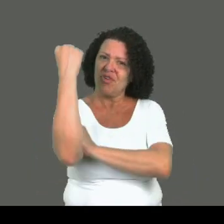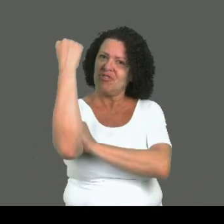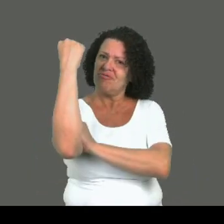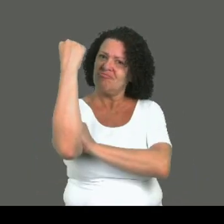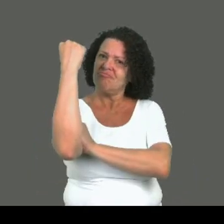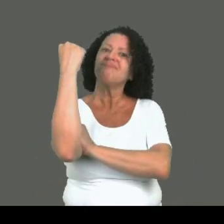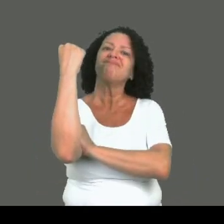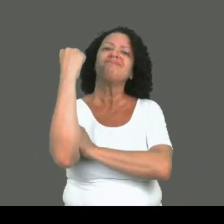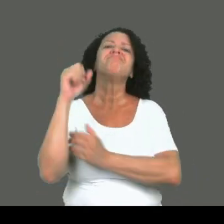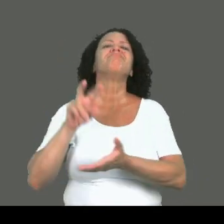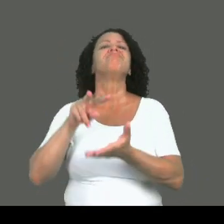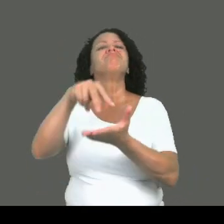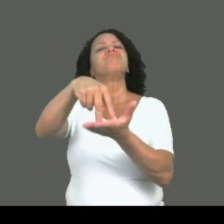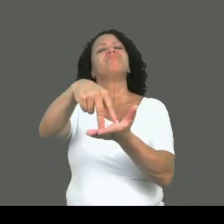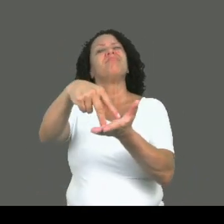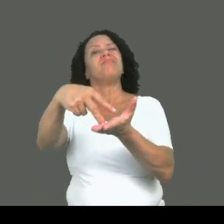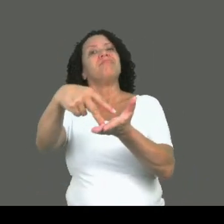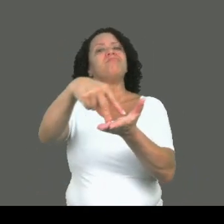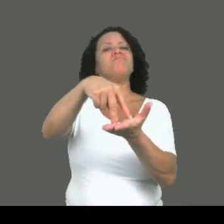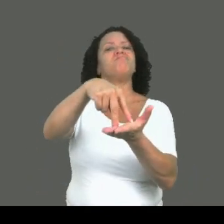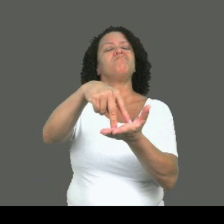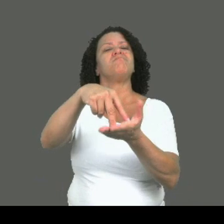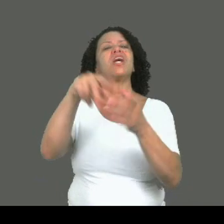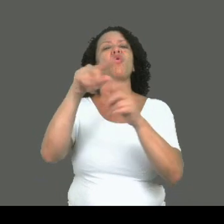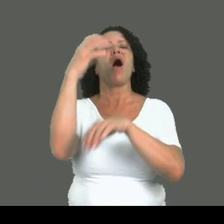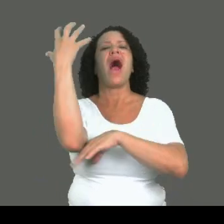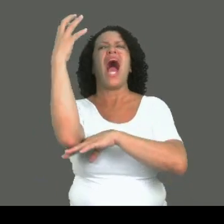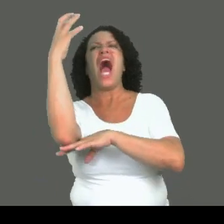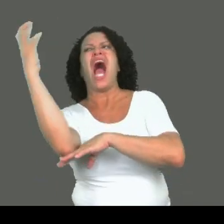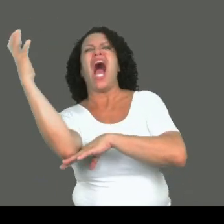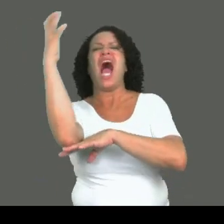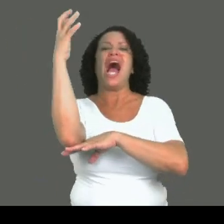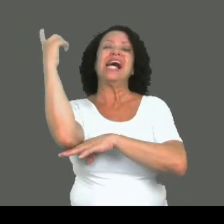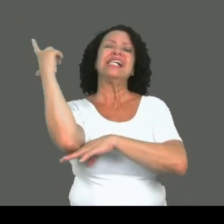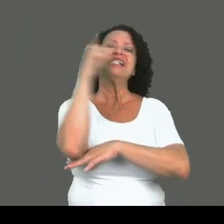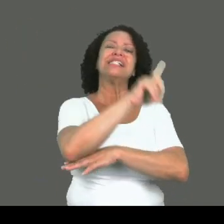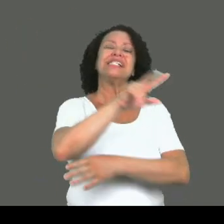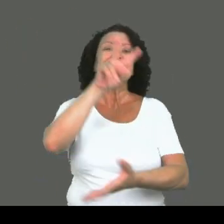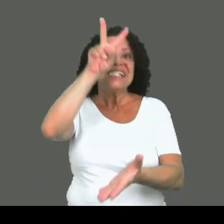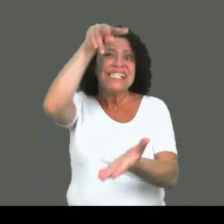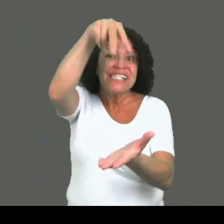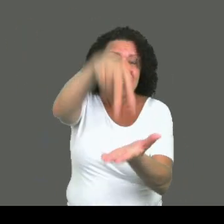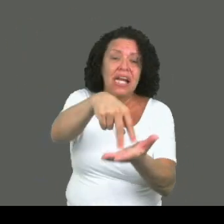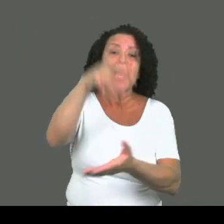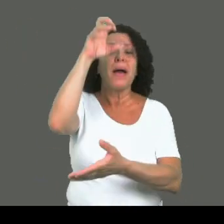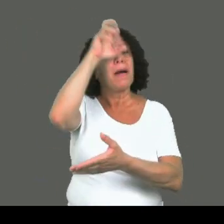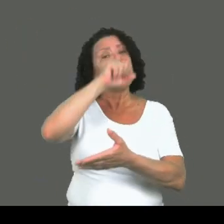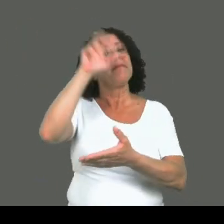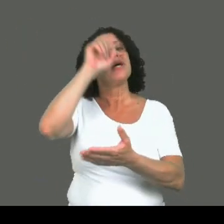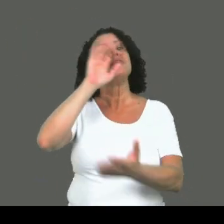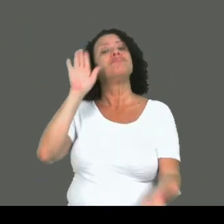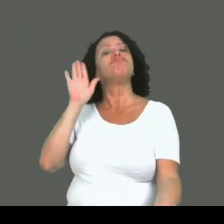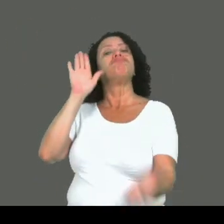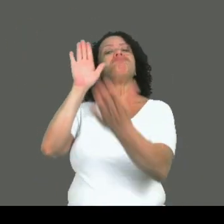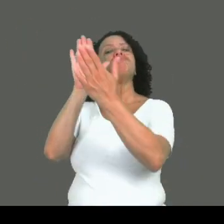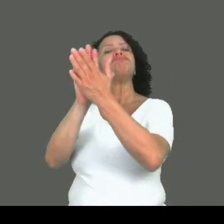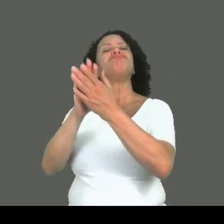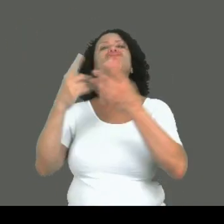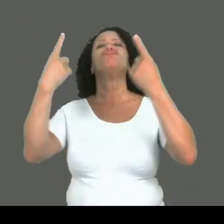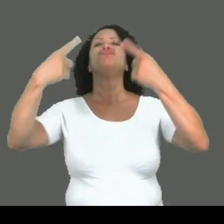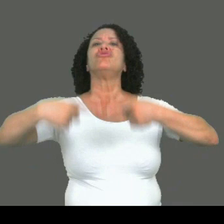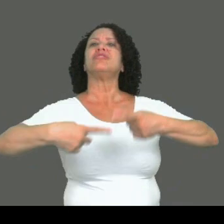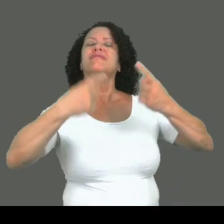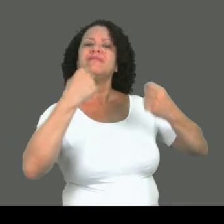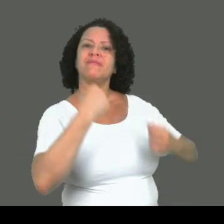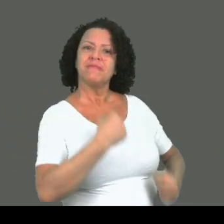muita resiliência para que a gente consiga superar e aprender a enfrentar os